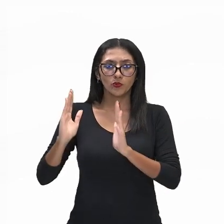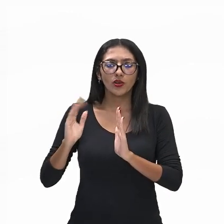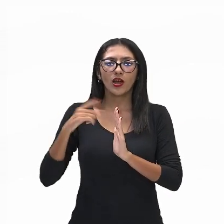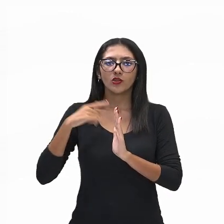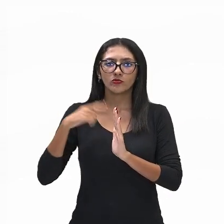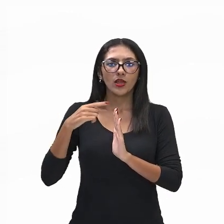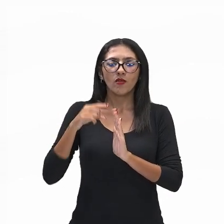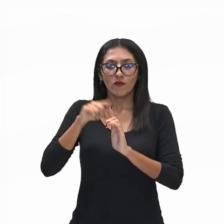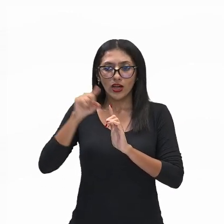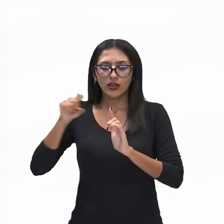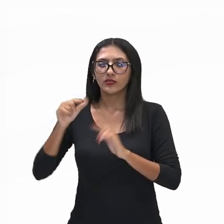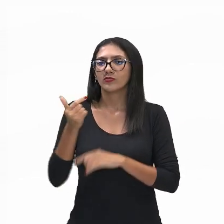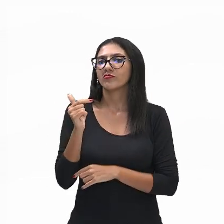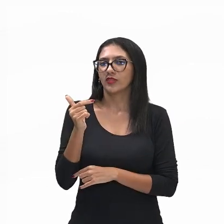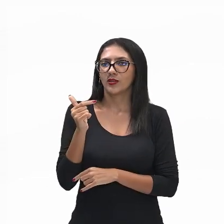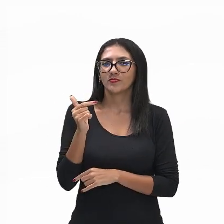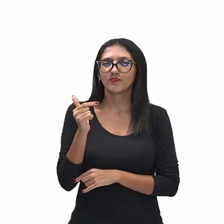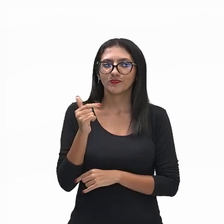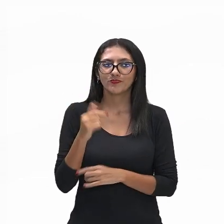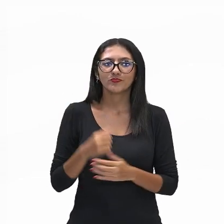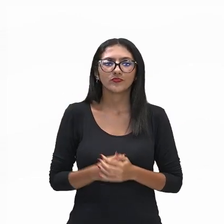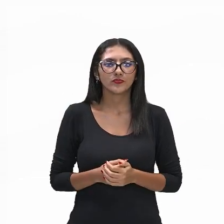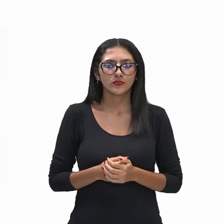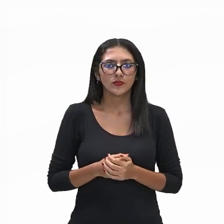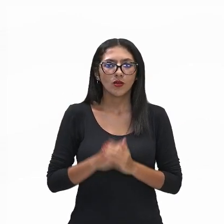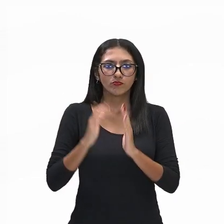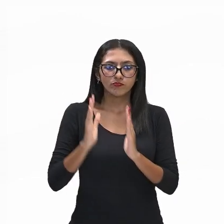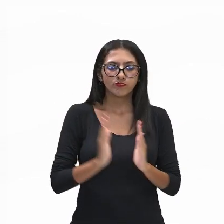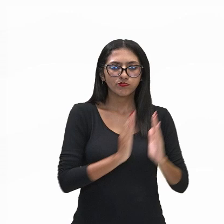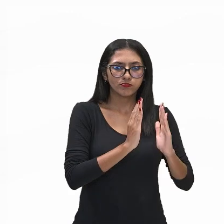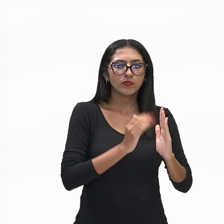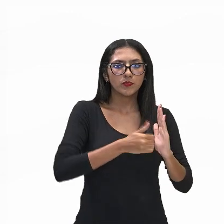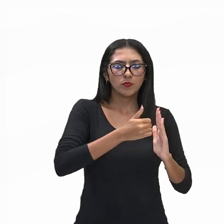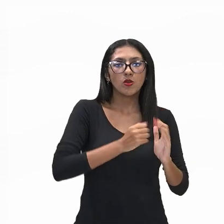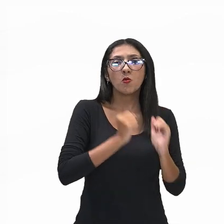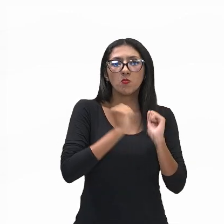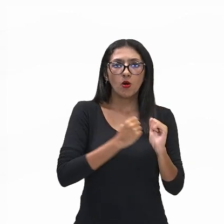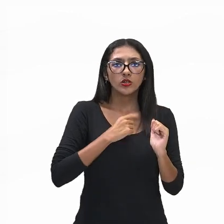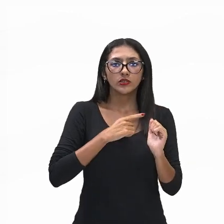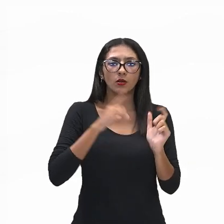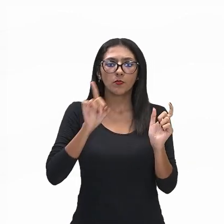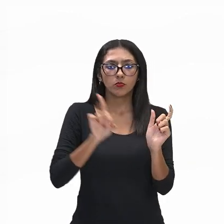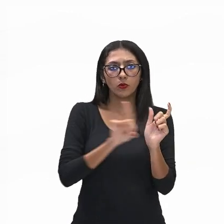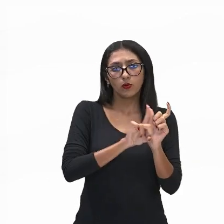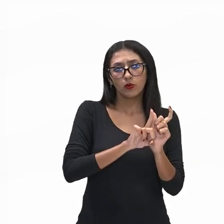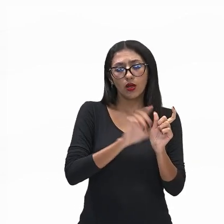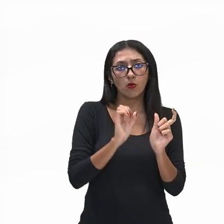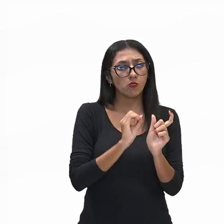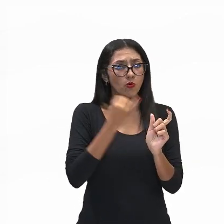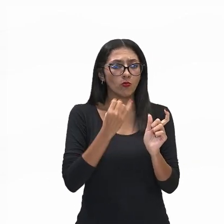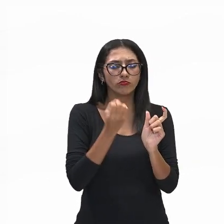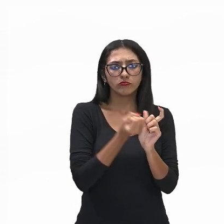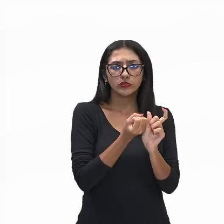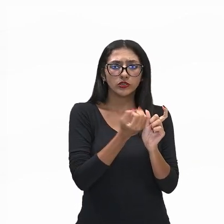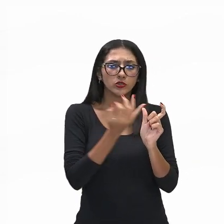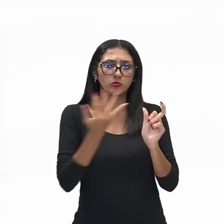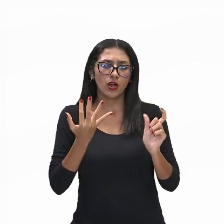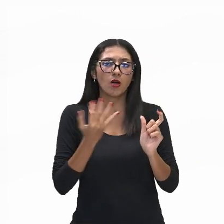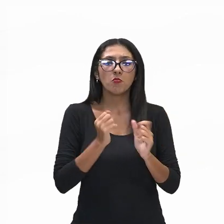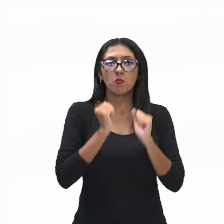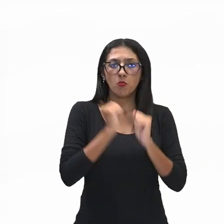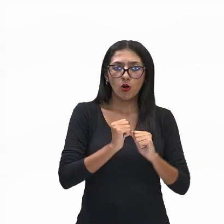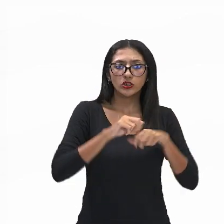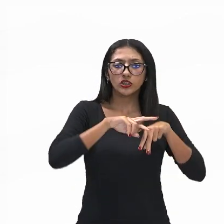eu estou falando dos variáveis, eu estou dizendo que eles podem ir para o plural, podem ir para o singular, podem ir para o